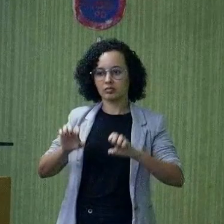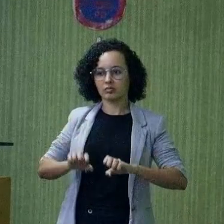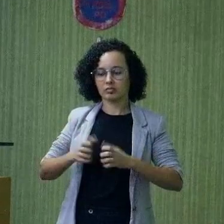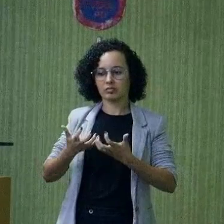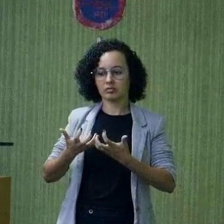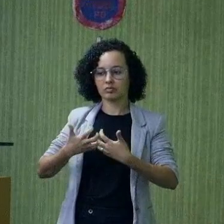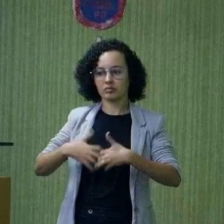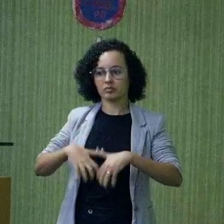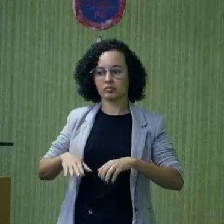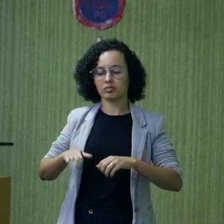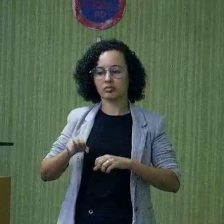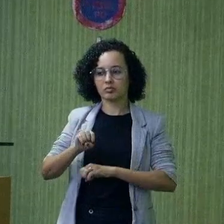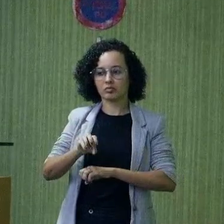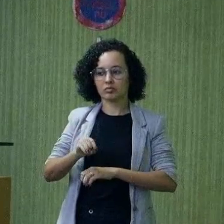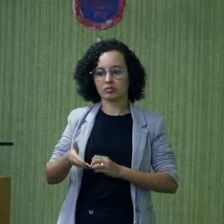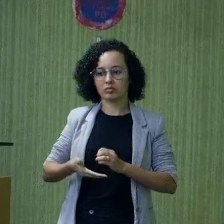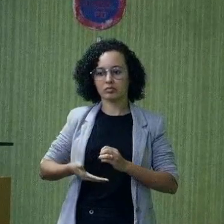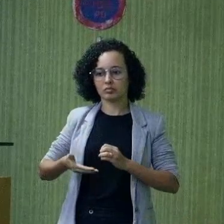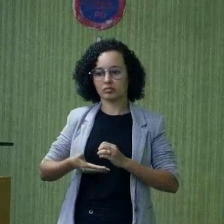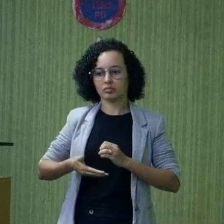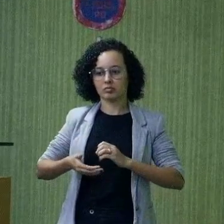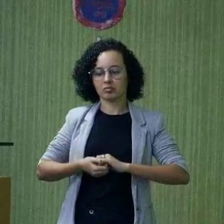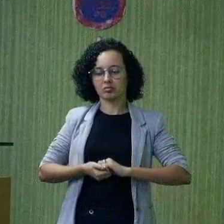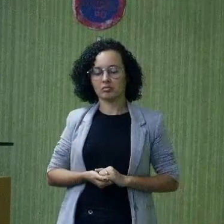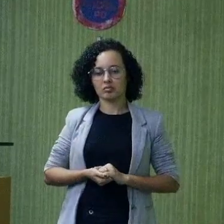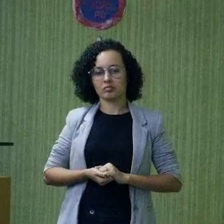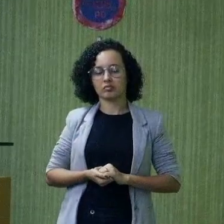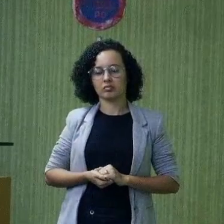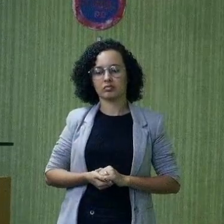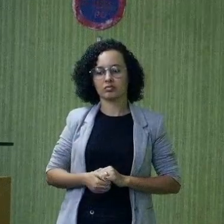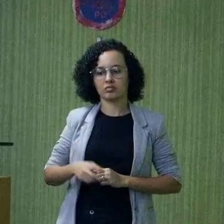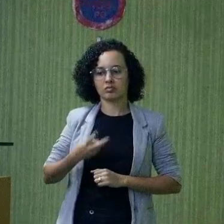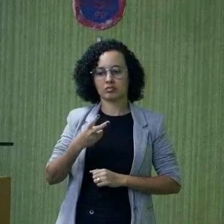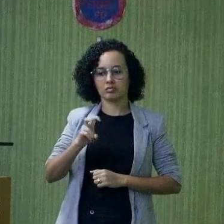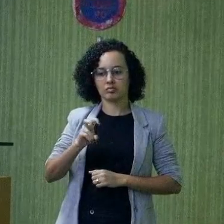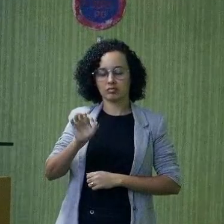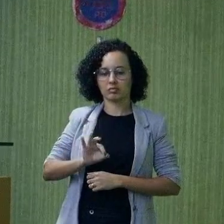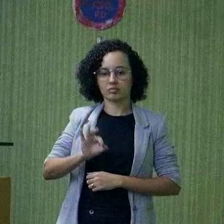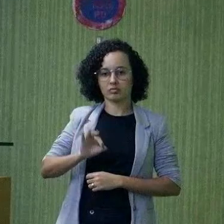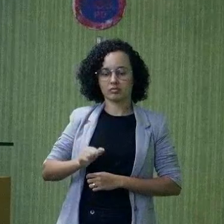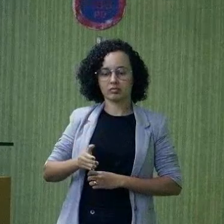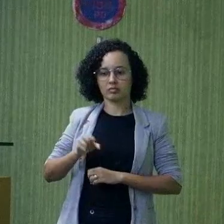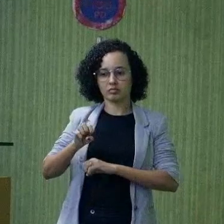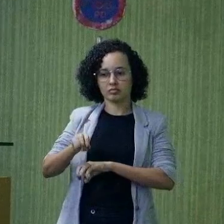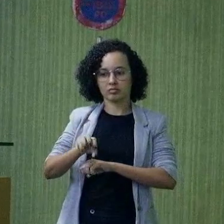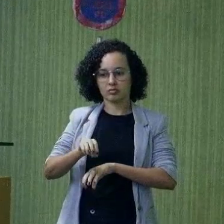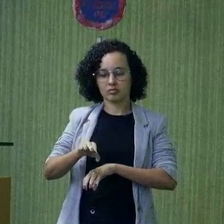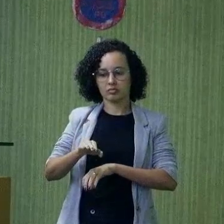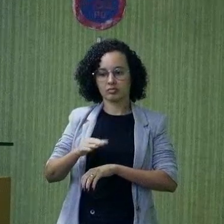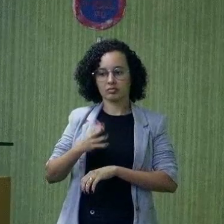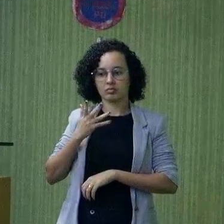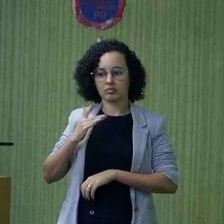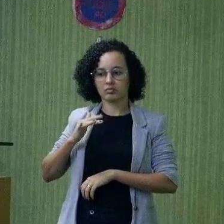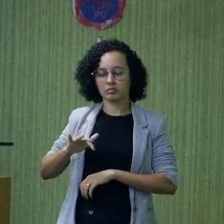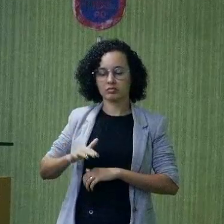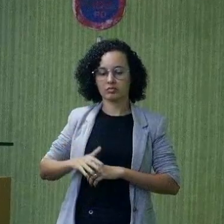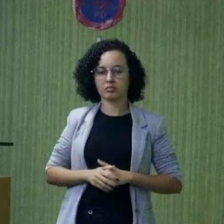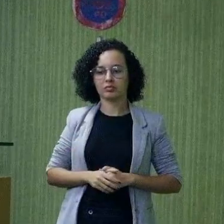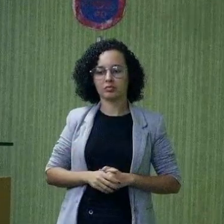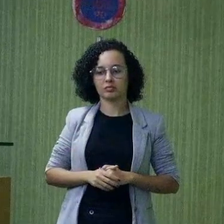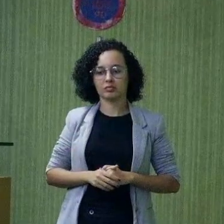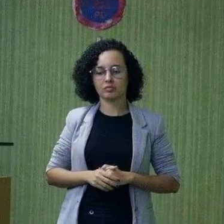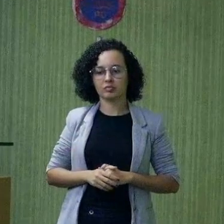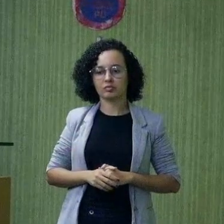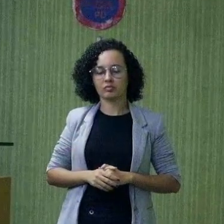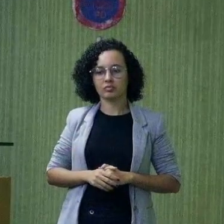Educação Básica com 25% educação infantil